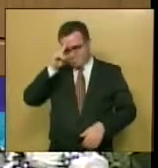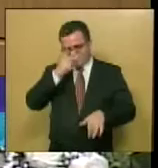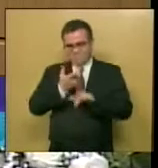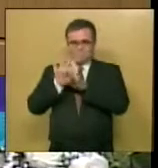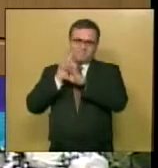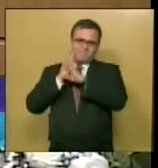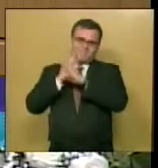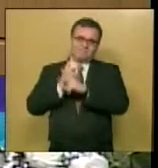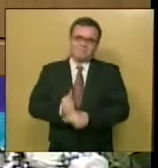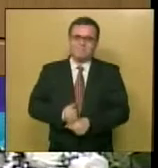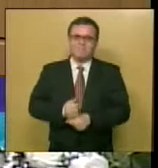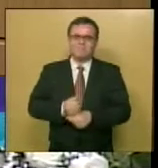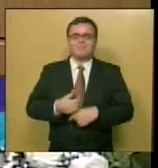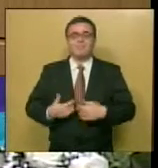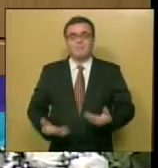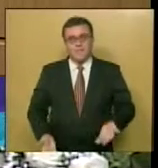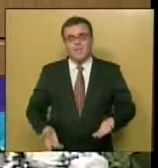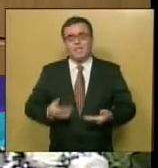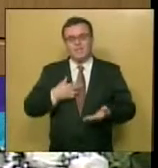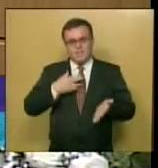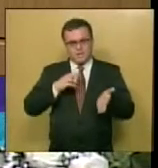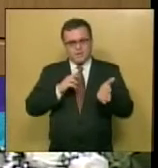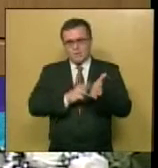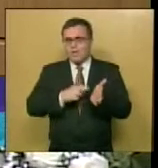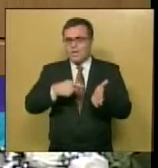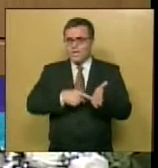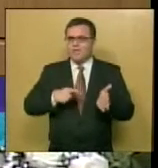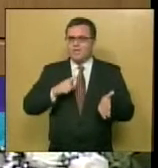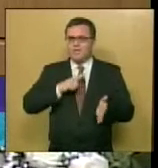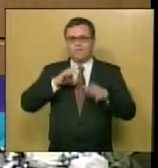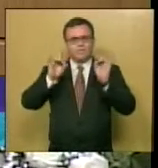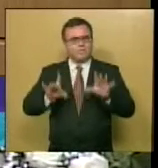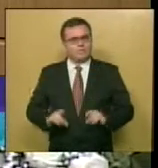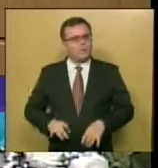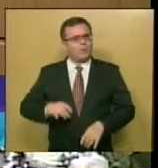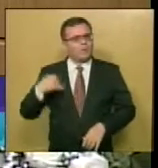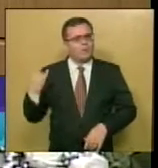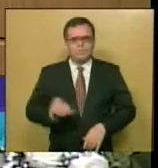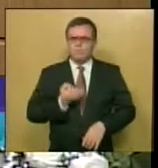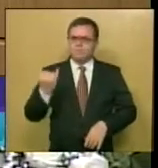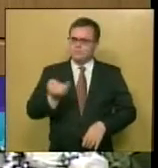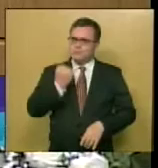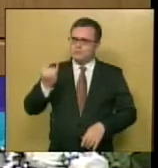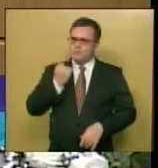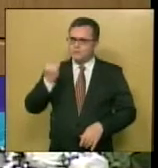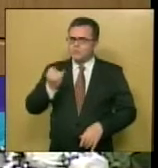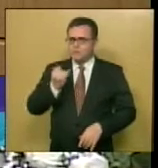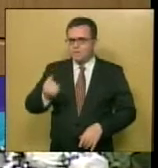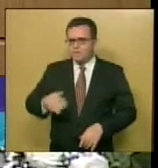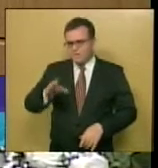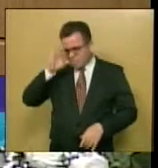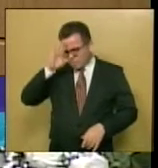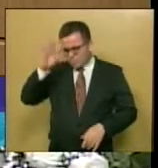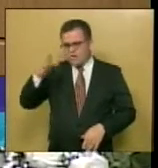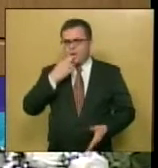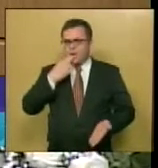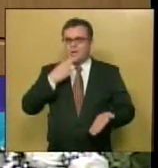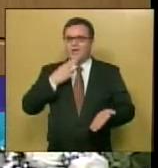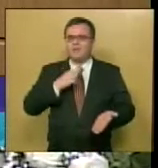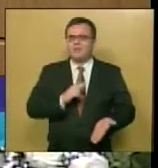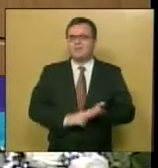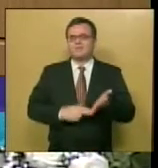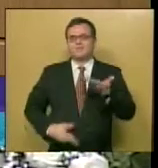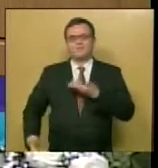selo postal que será lançado possui o valor facial correspondente ao primeiro porte de uma carta comercial,